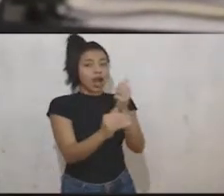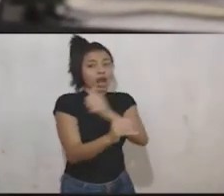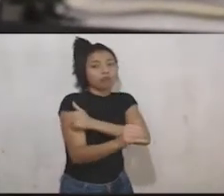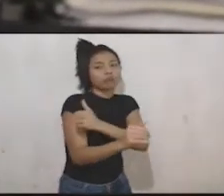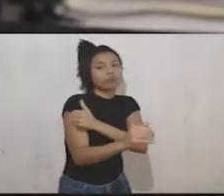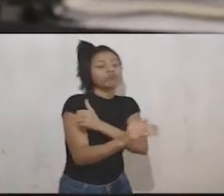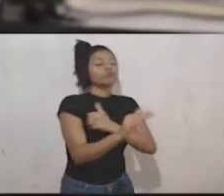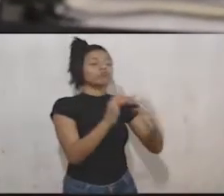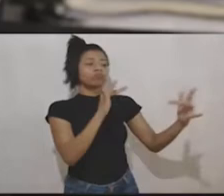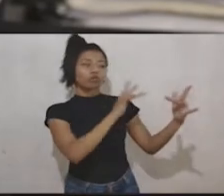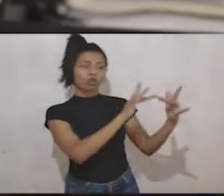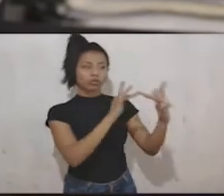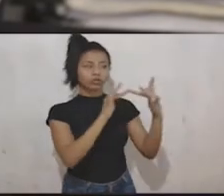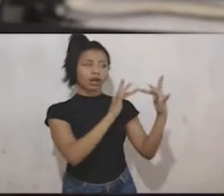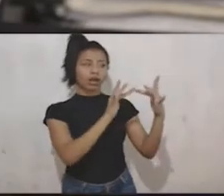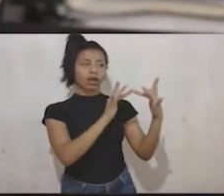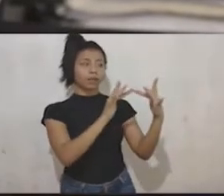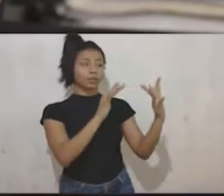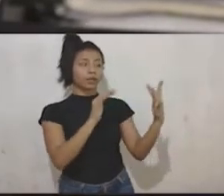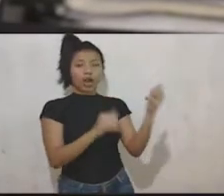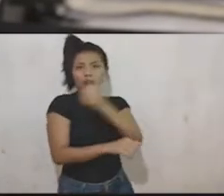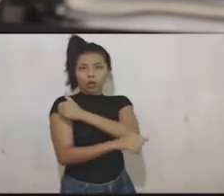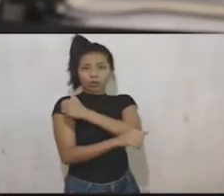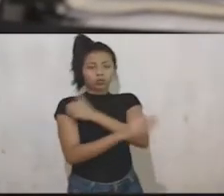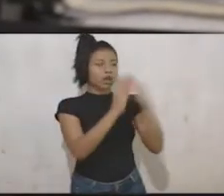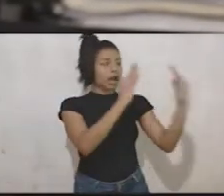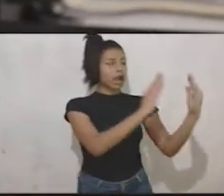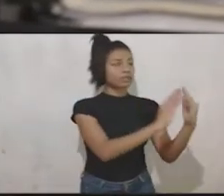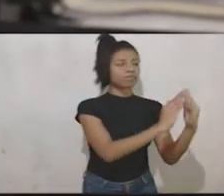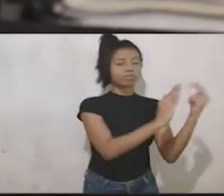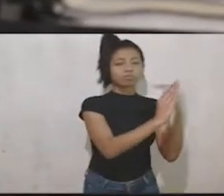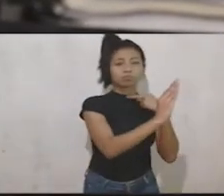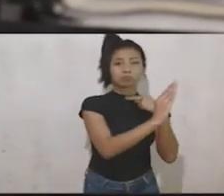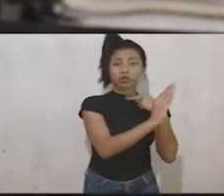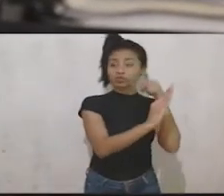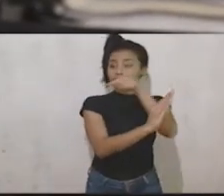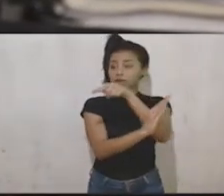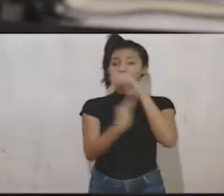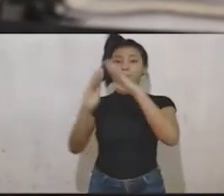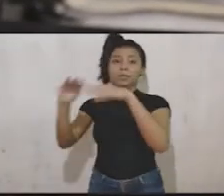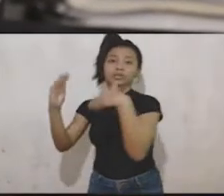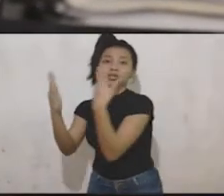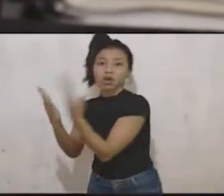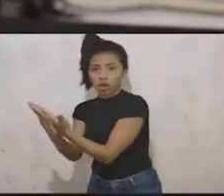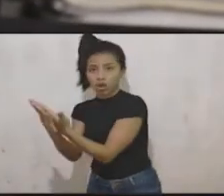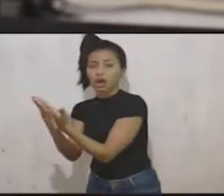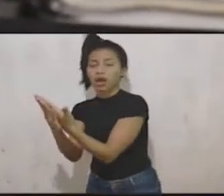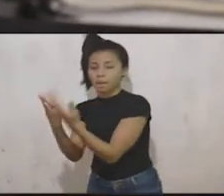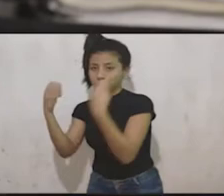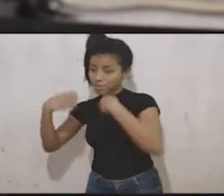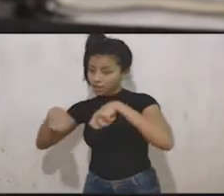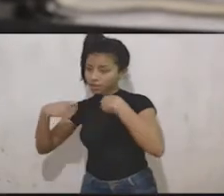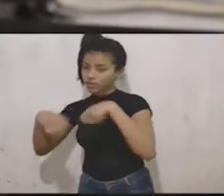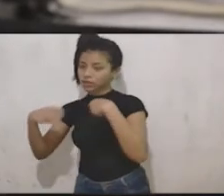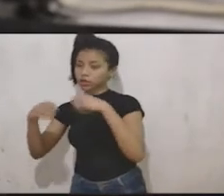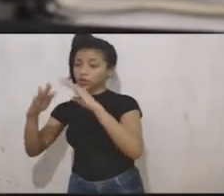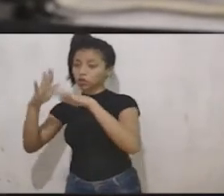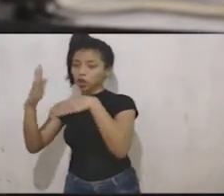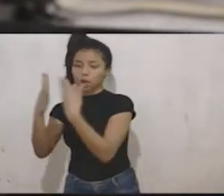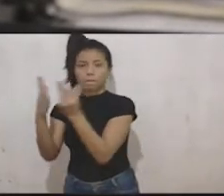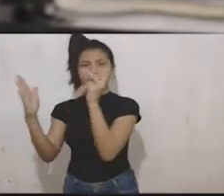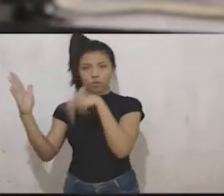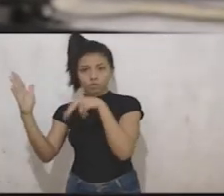não pode vir até a escola. A gente vai até ele, ver como é que esse aluno está, preparar atividades.